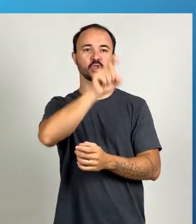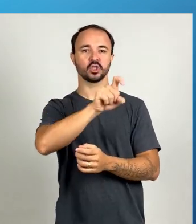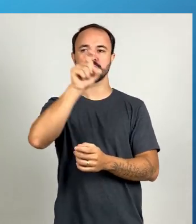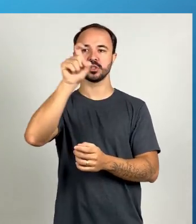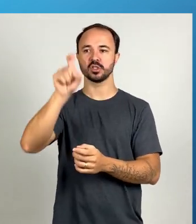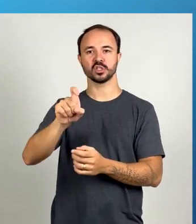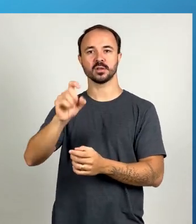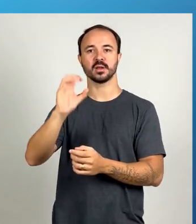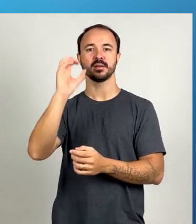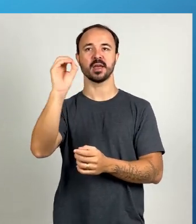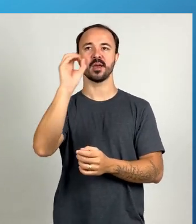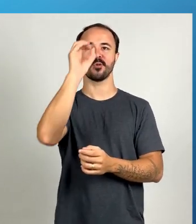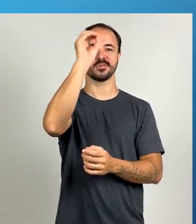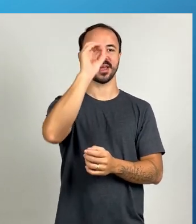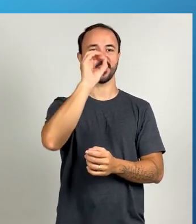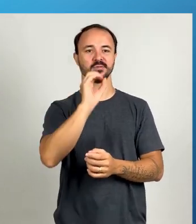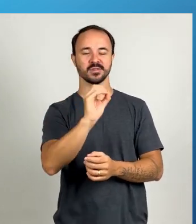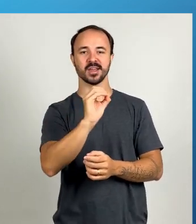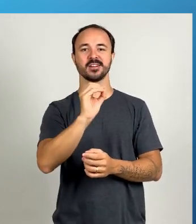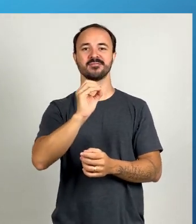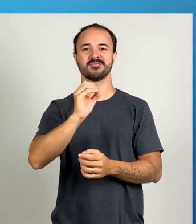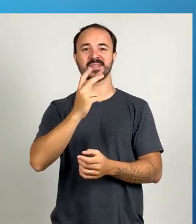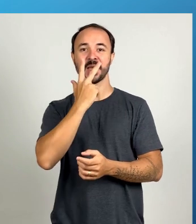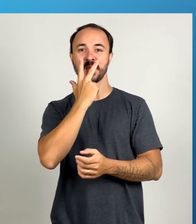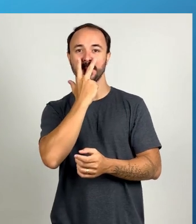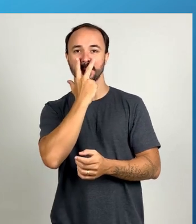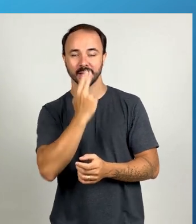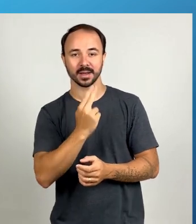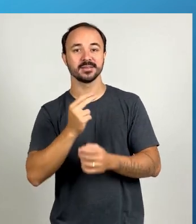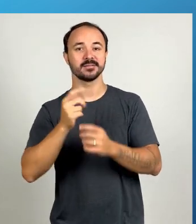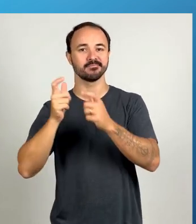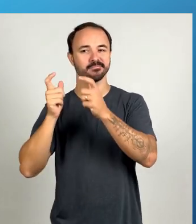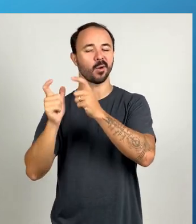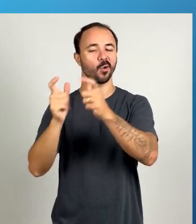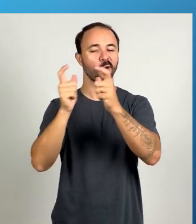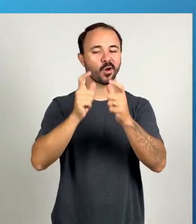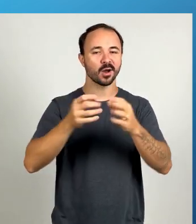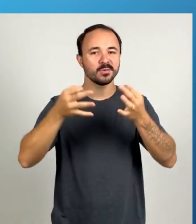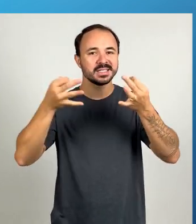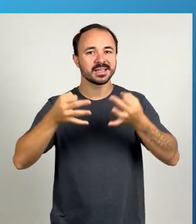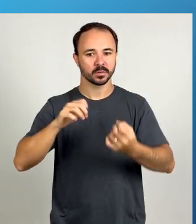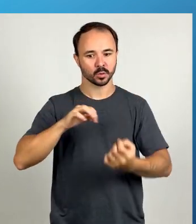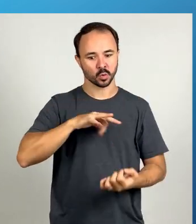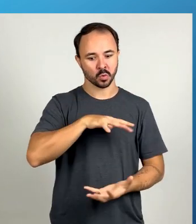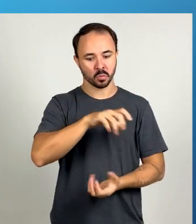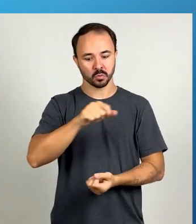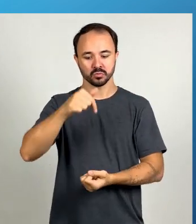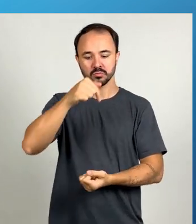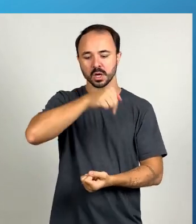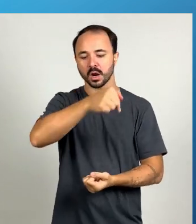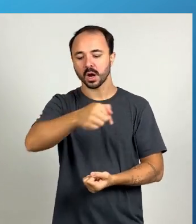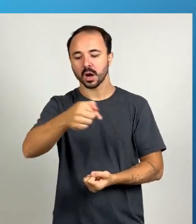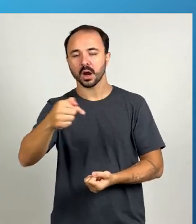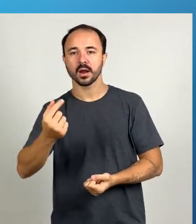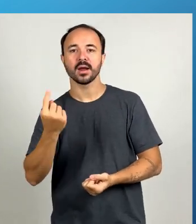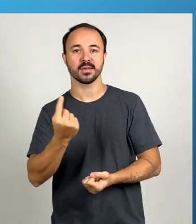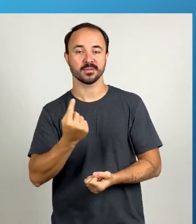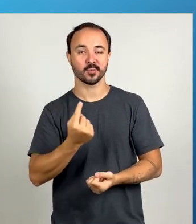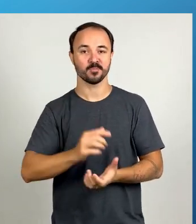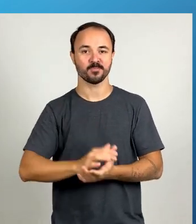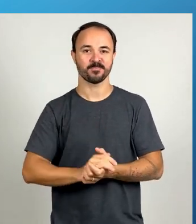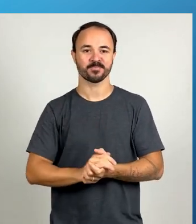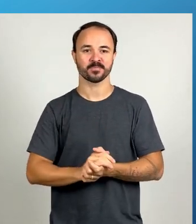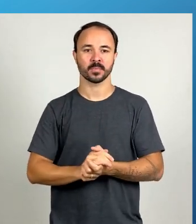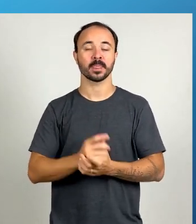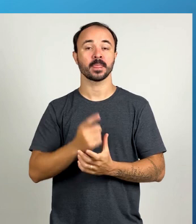x e 0 fosse o endereço de um lugar no mundo, dentro das grades. Vamos entender melhor. Olha essa